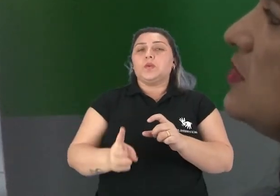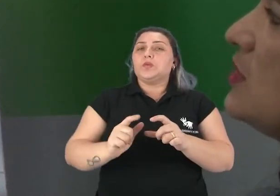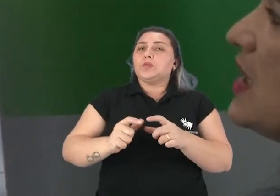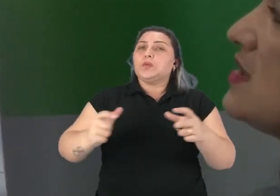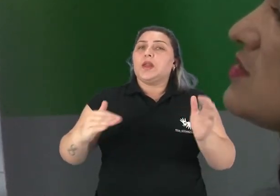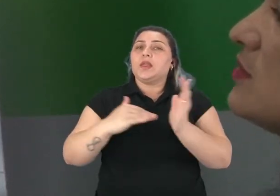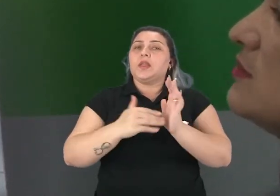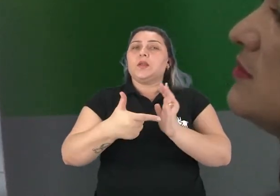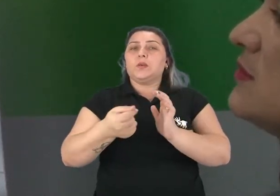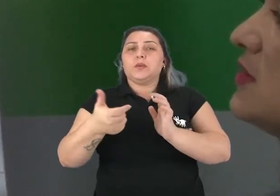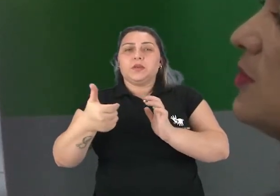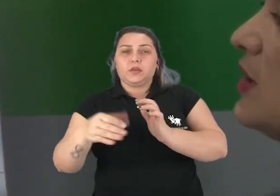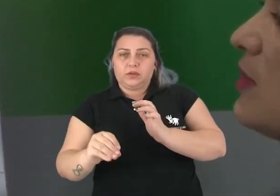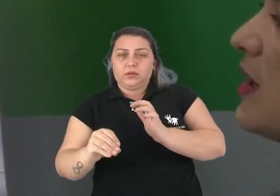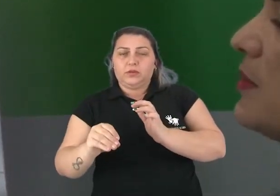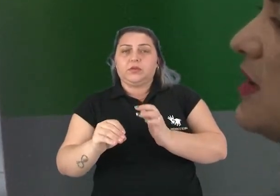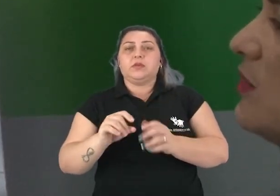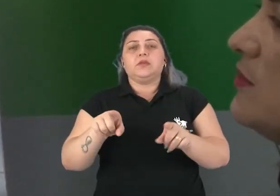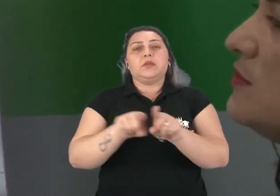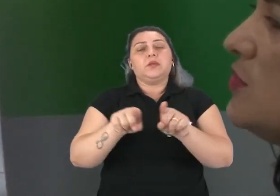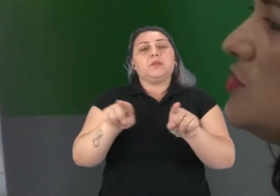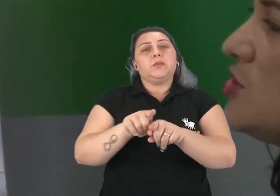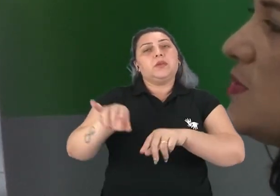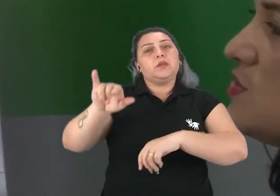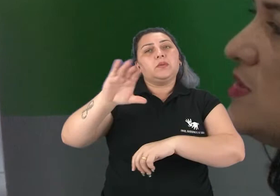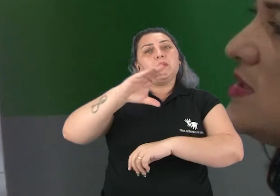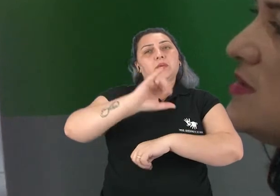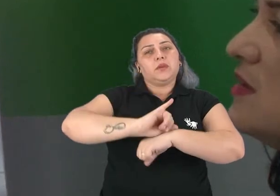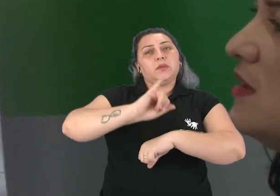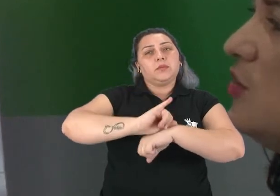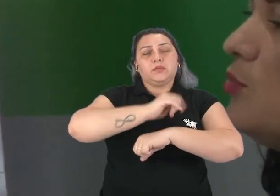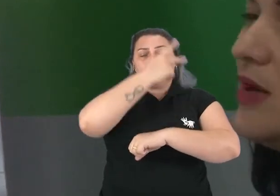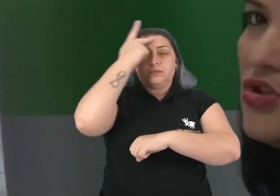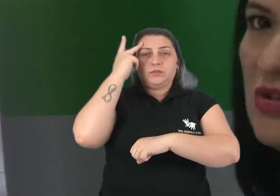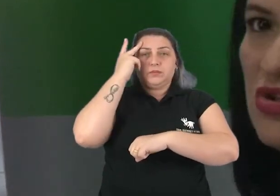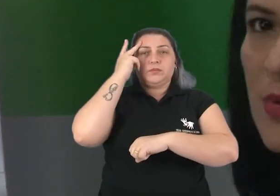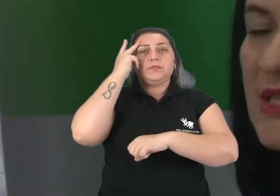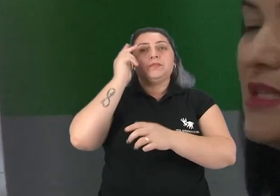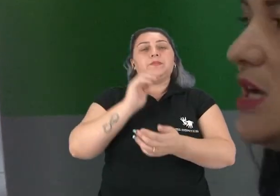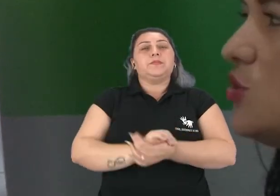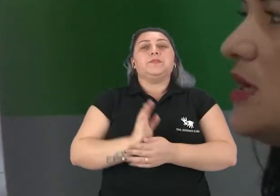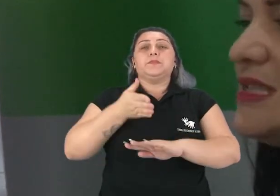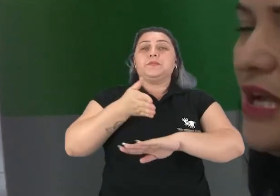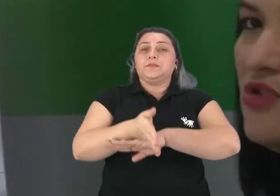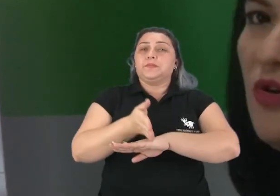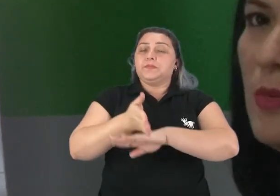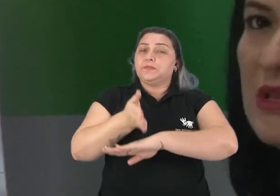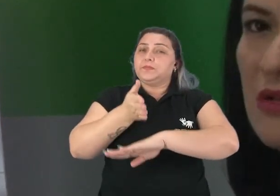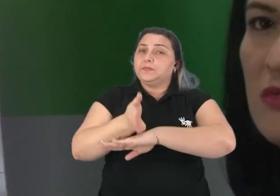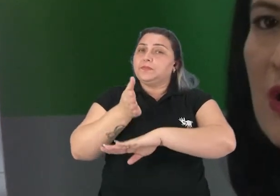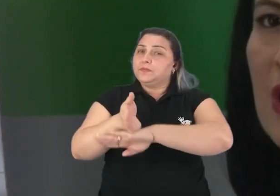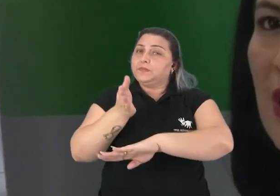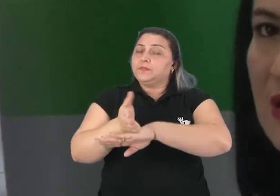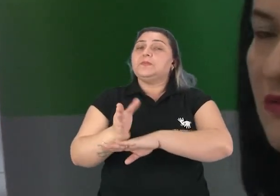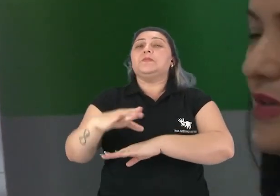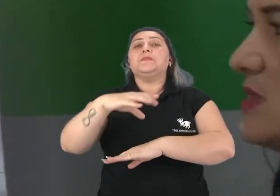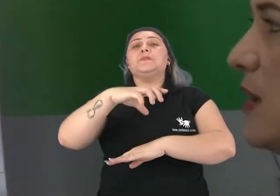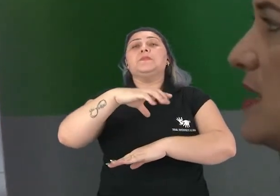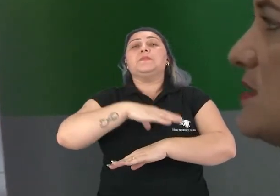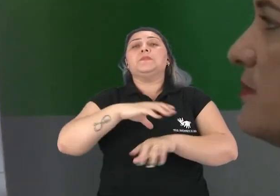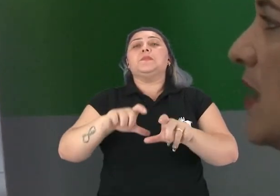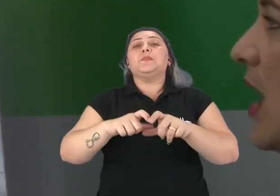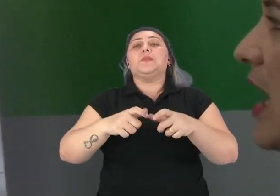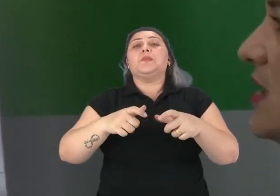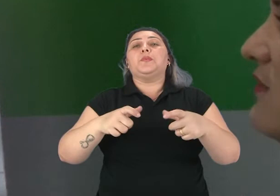até 2010, ó. Também era uma capital onde as pessoas iam bastante para a cidade. A cidade foi aumentando cada